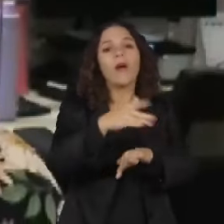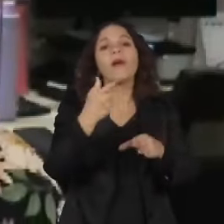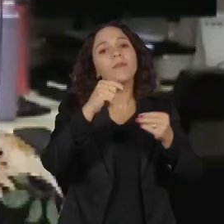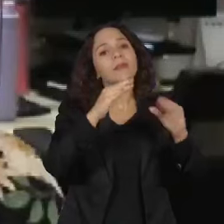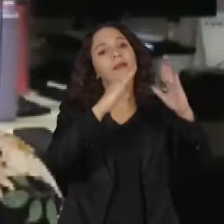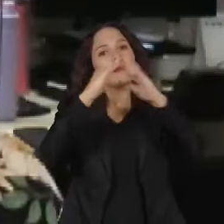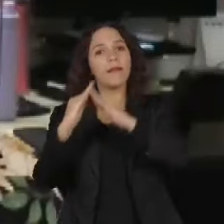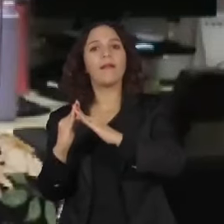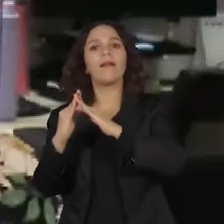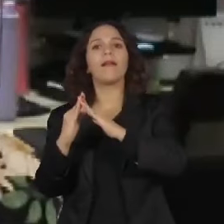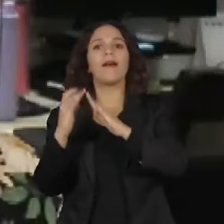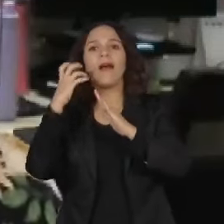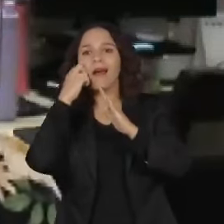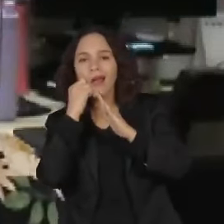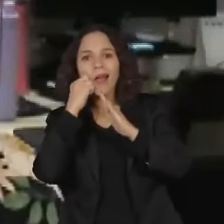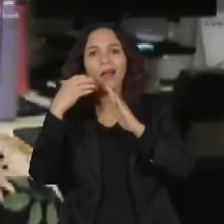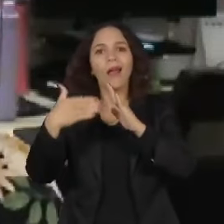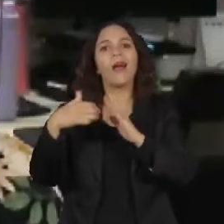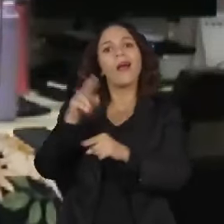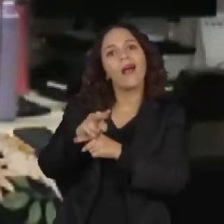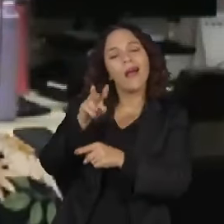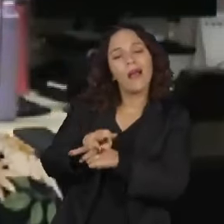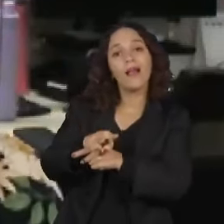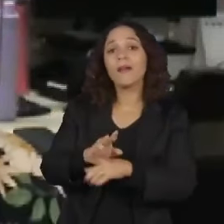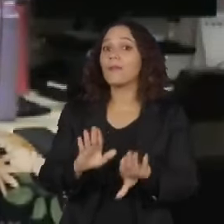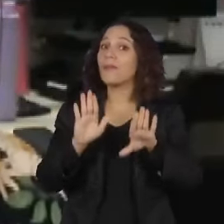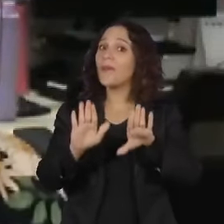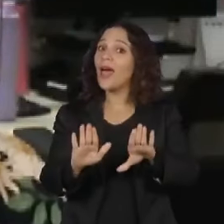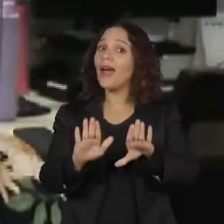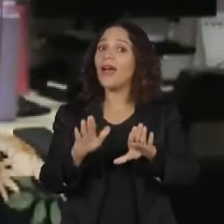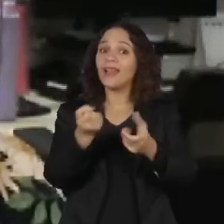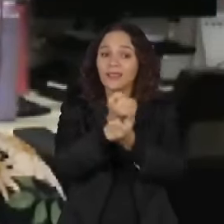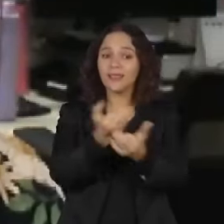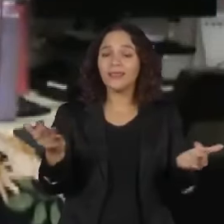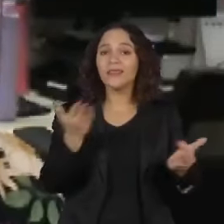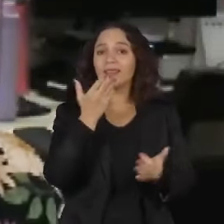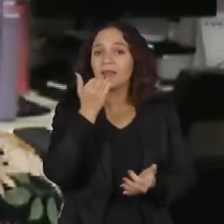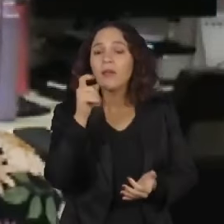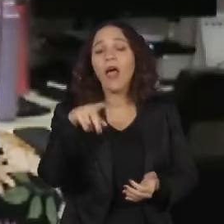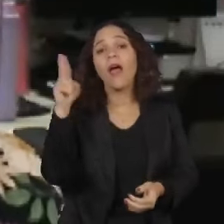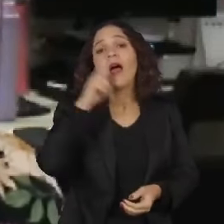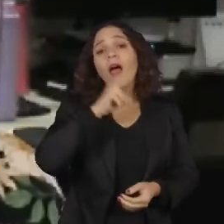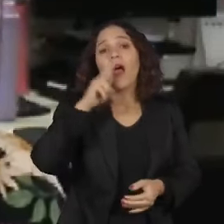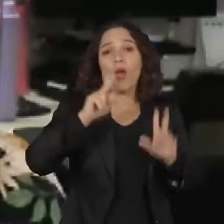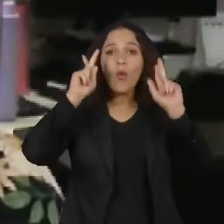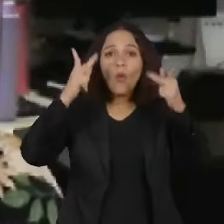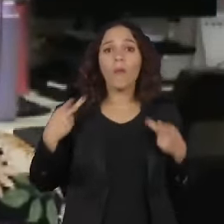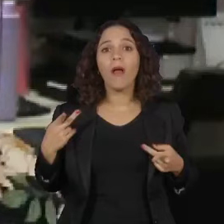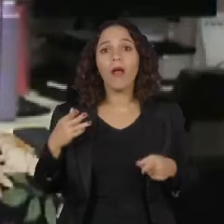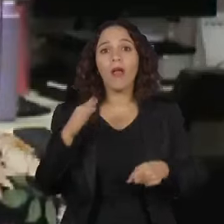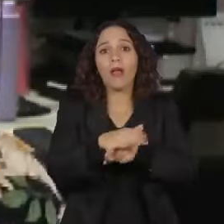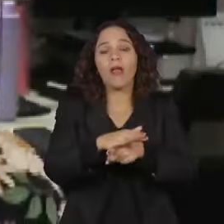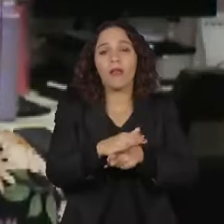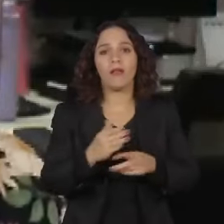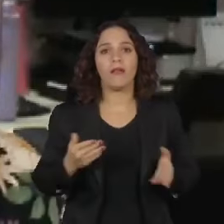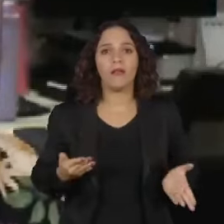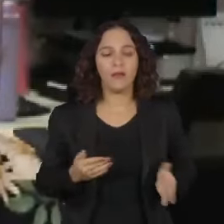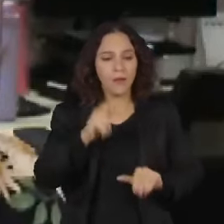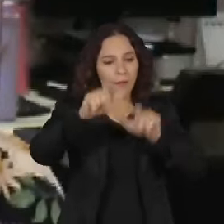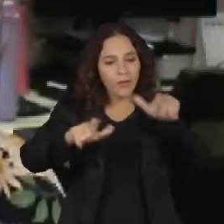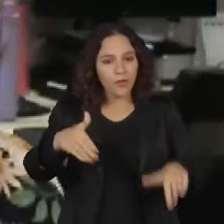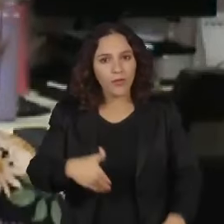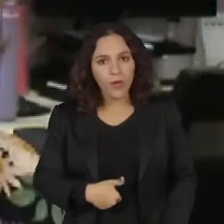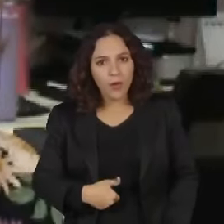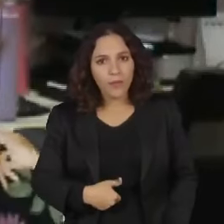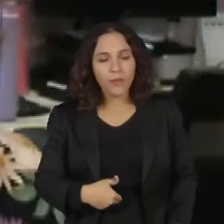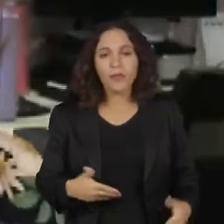rua mas a distribuição de alimentos ela é uma ação emergencial humanitária as pessoas estão com fome